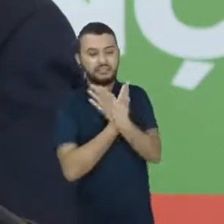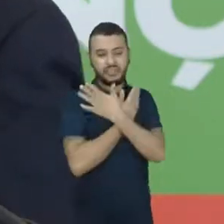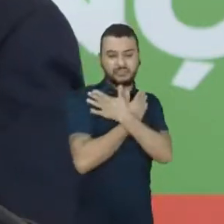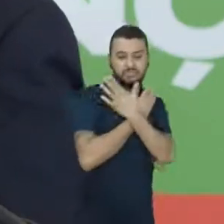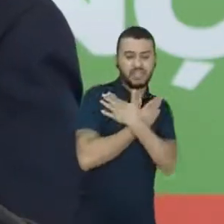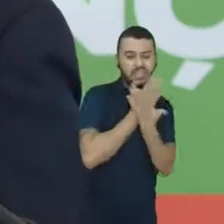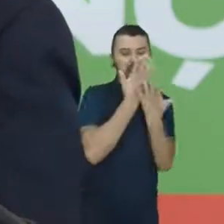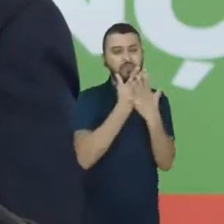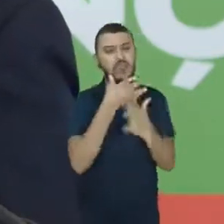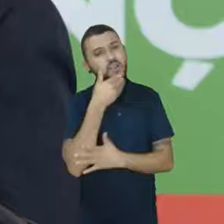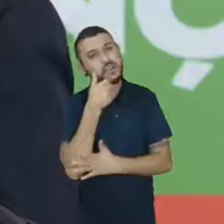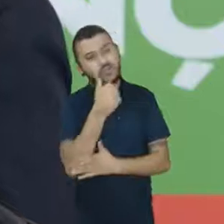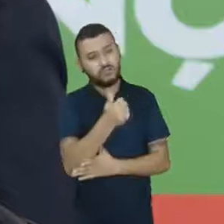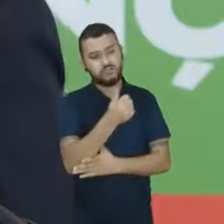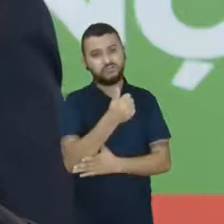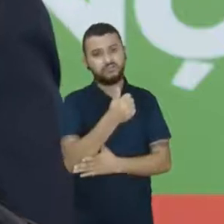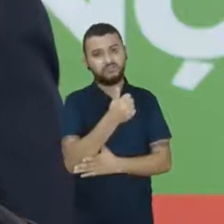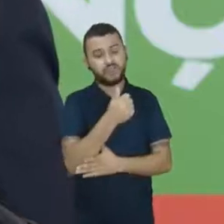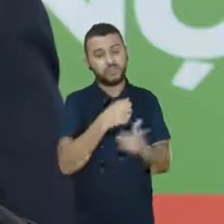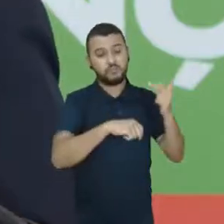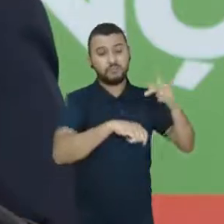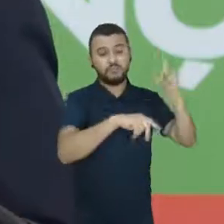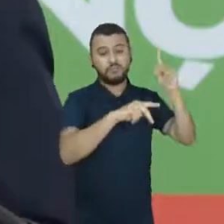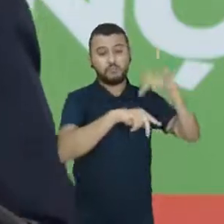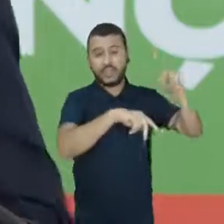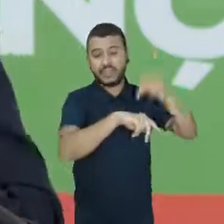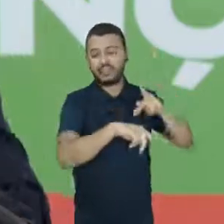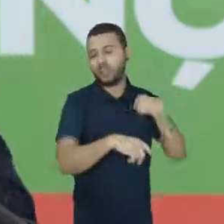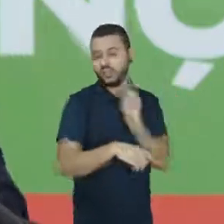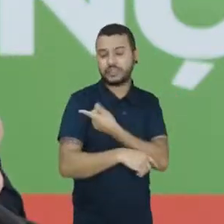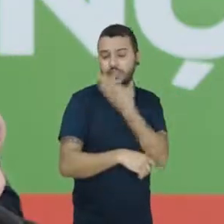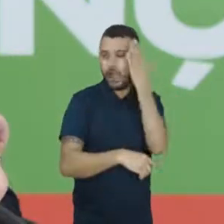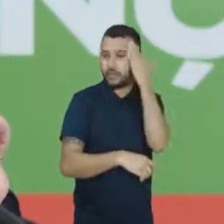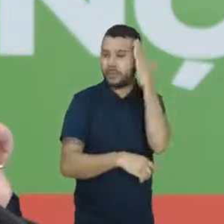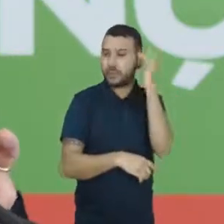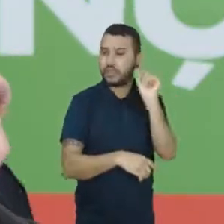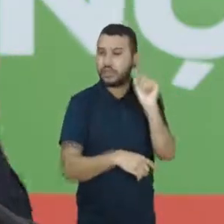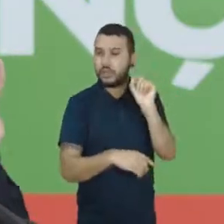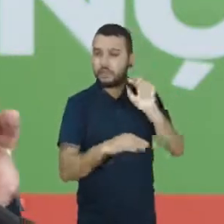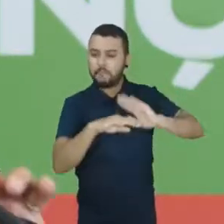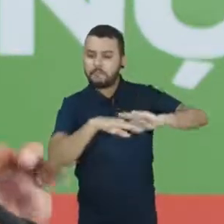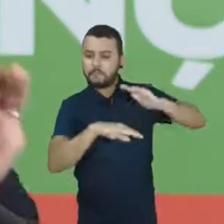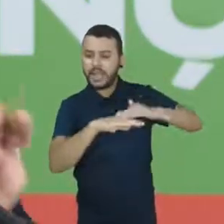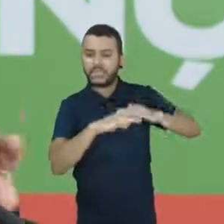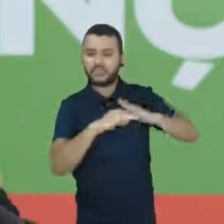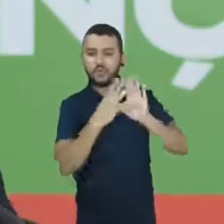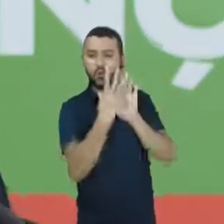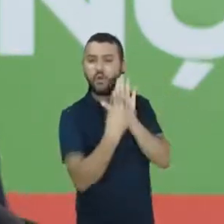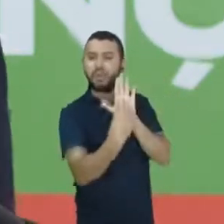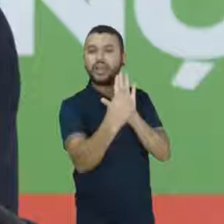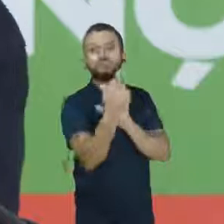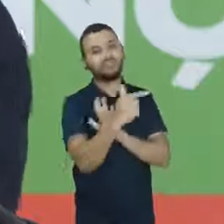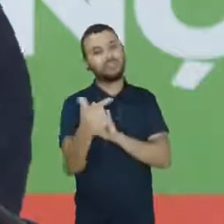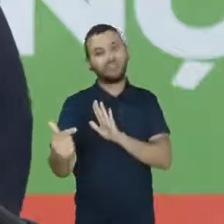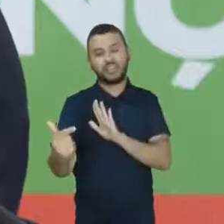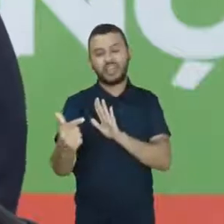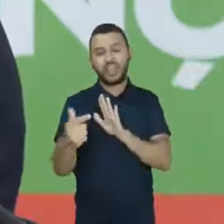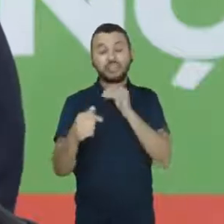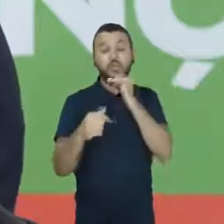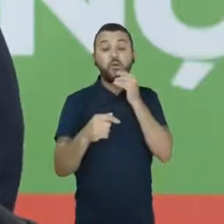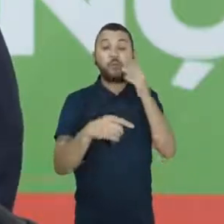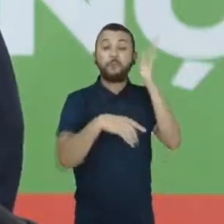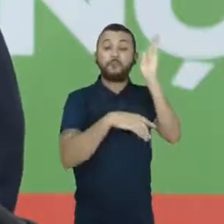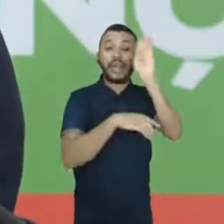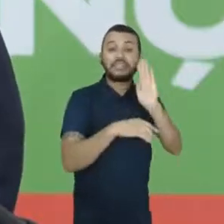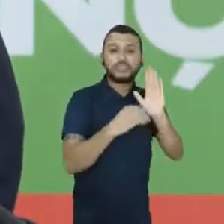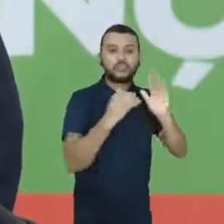país. Até porque todos nós sabemos que não existe modelo de país que se desenvolveu sem antes